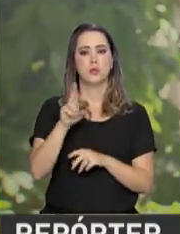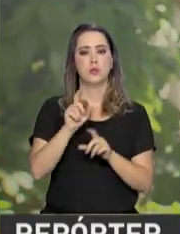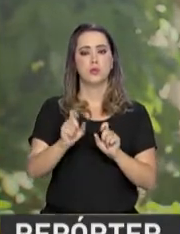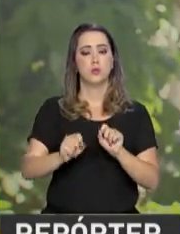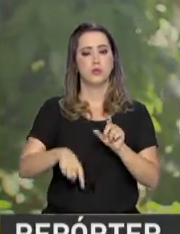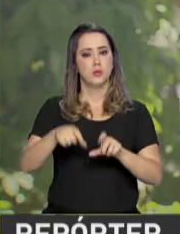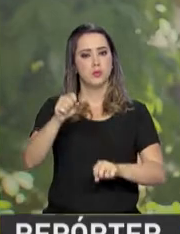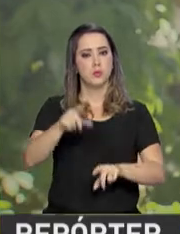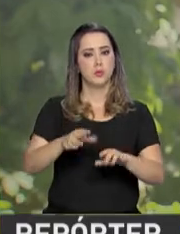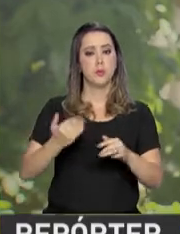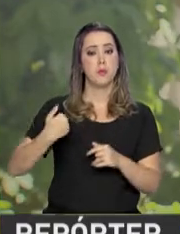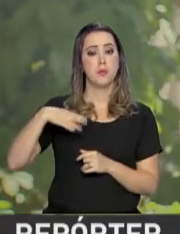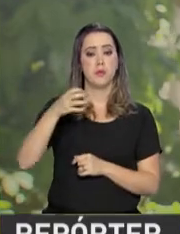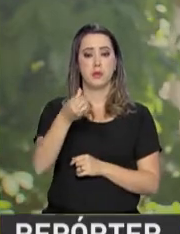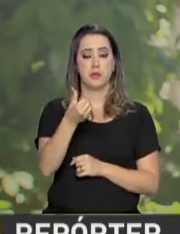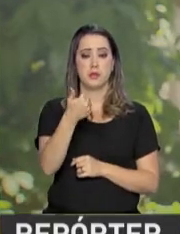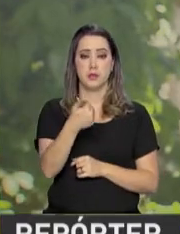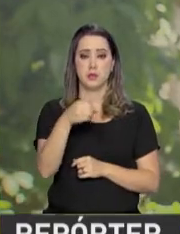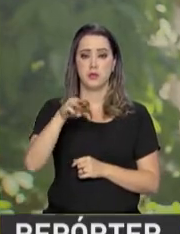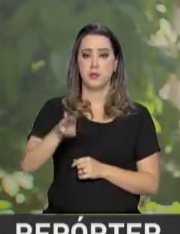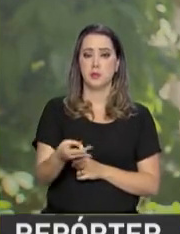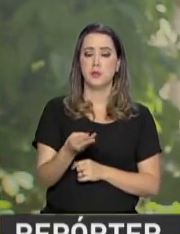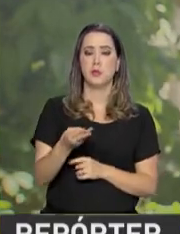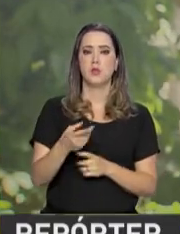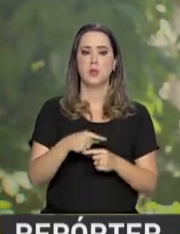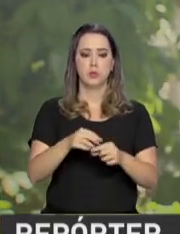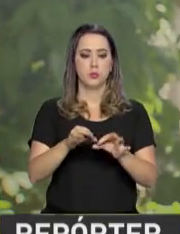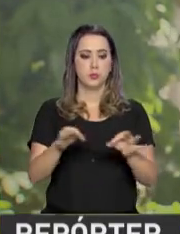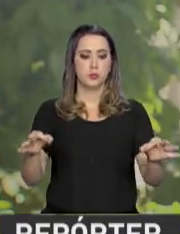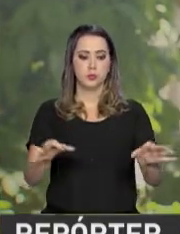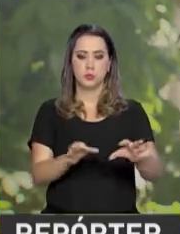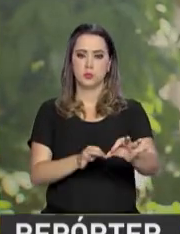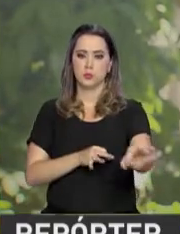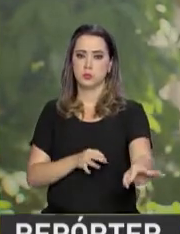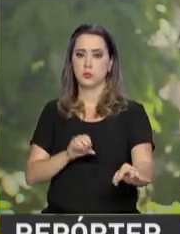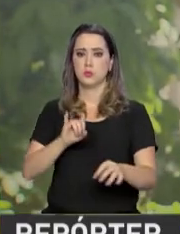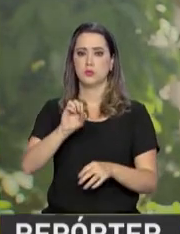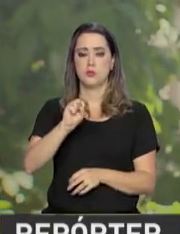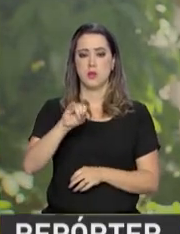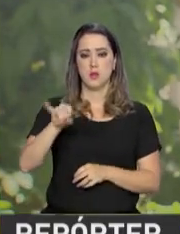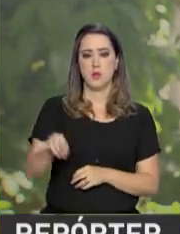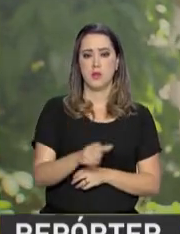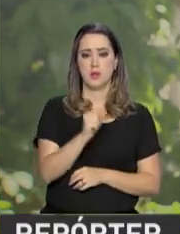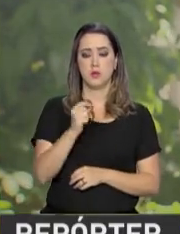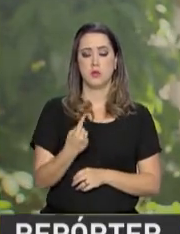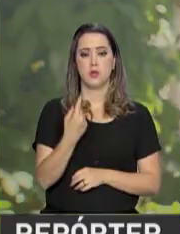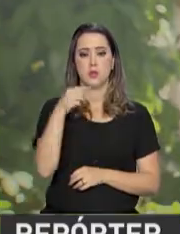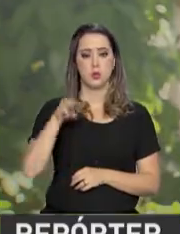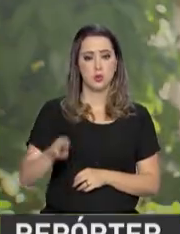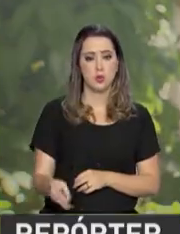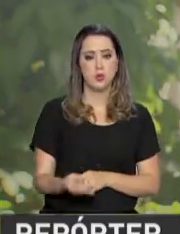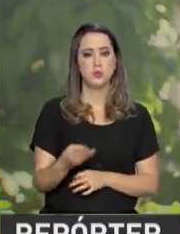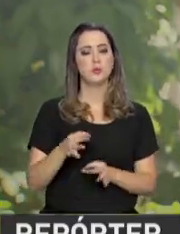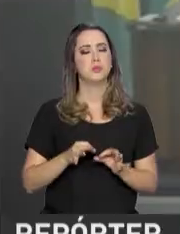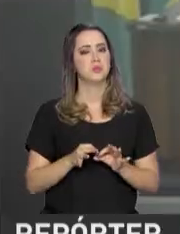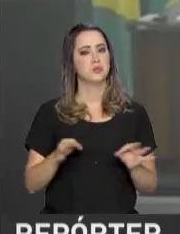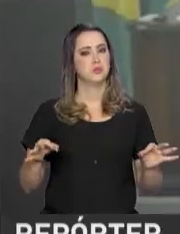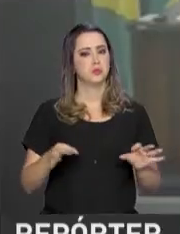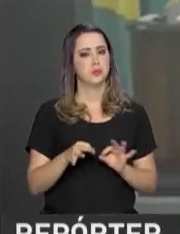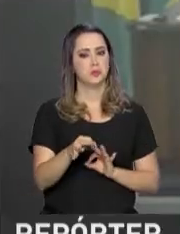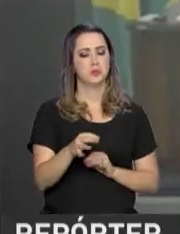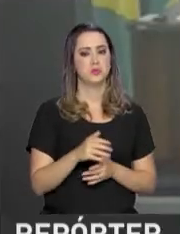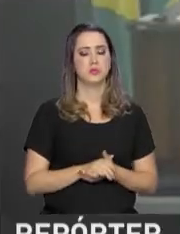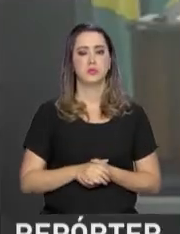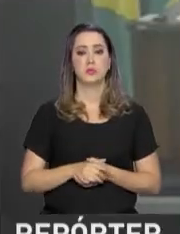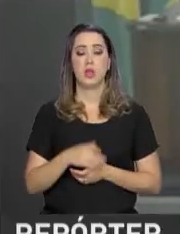mais de 61 milhões de hectares a soja deve ocupar a maior área com 1 milhão e 200 mil hectares plantados esses